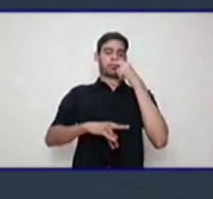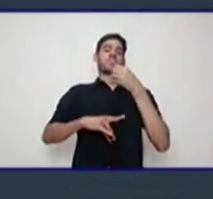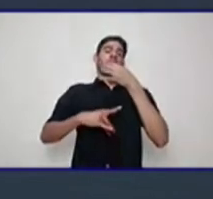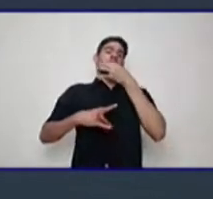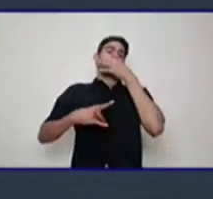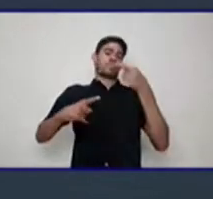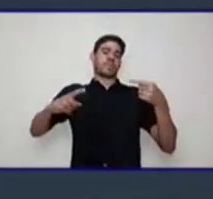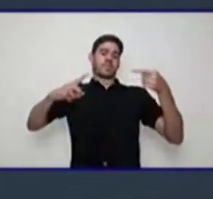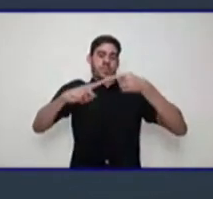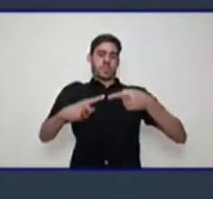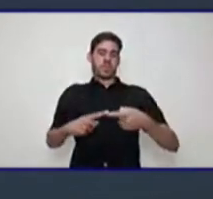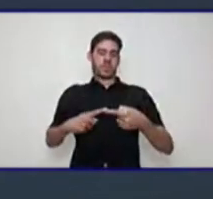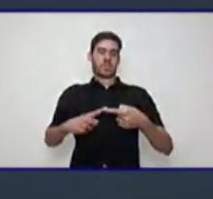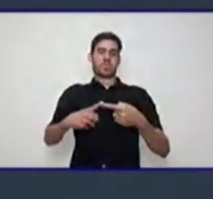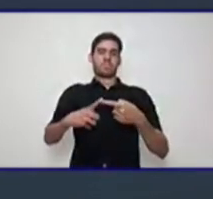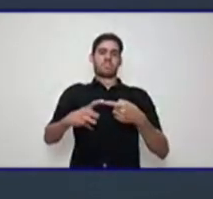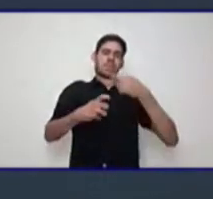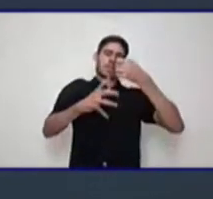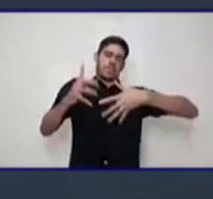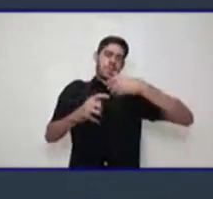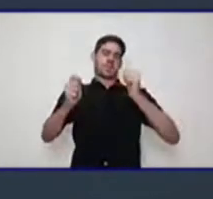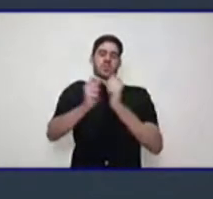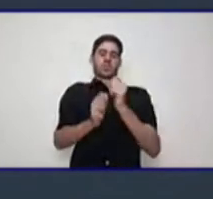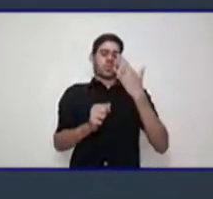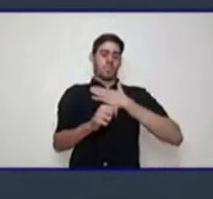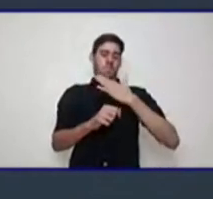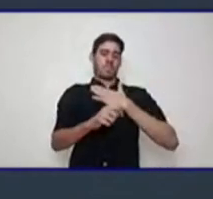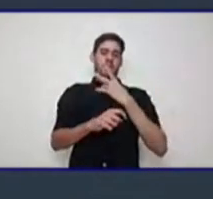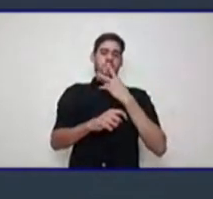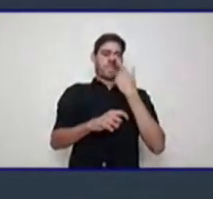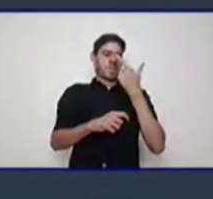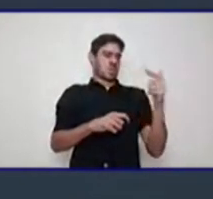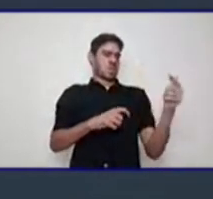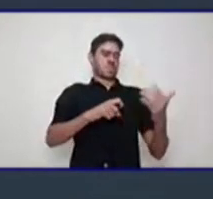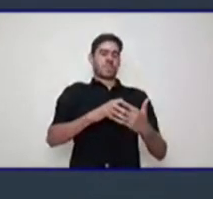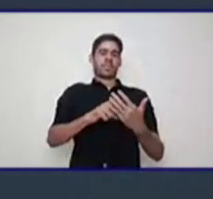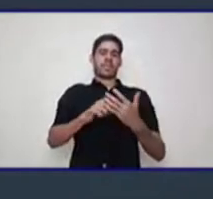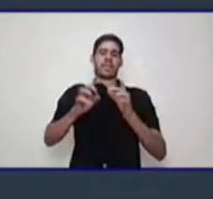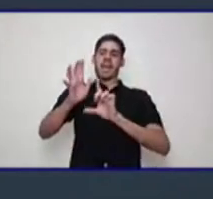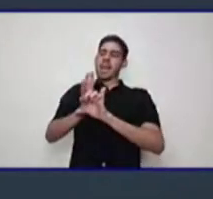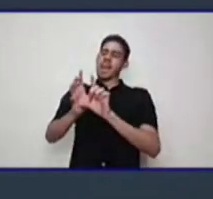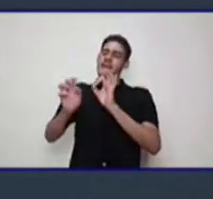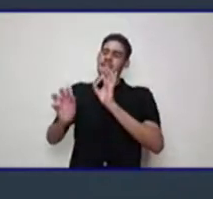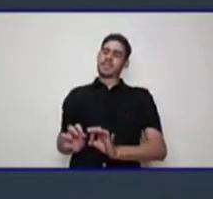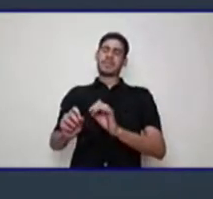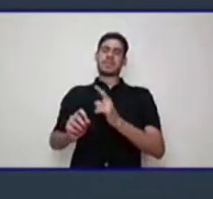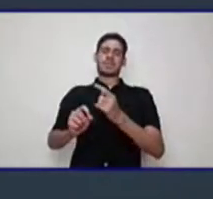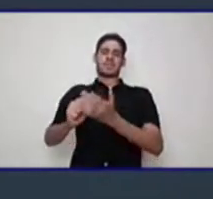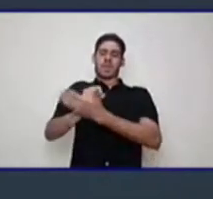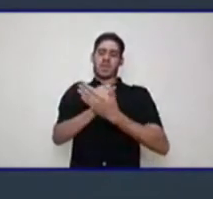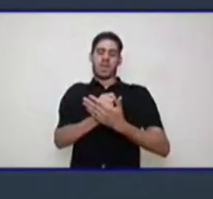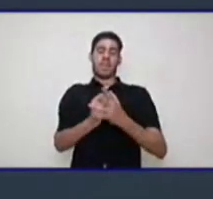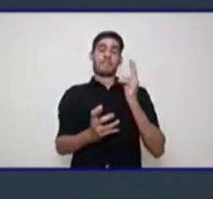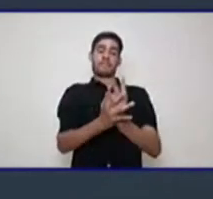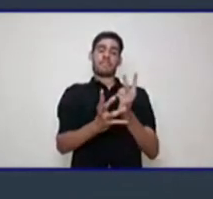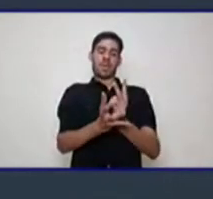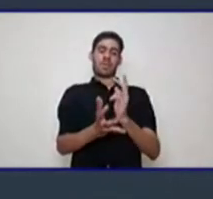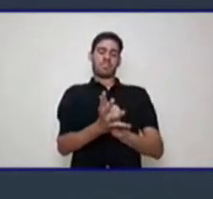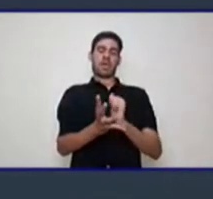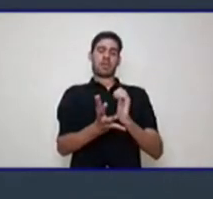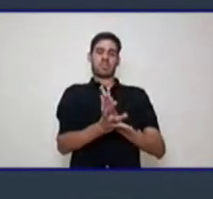de fundamentação com o meu, Sua Excelência diz não haver amparo legal para a manutenção da multa em